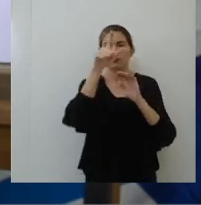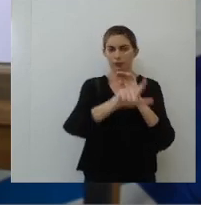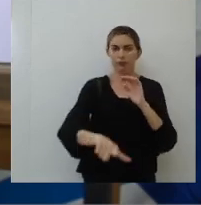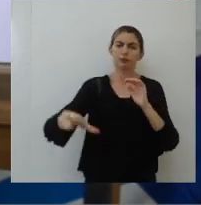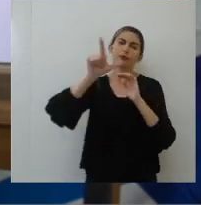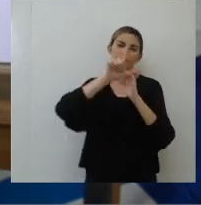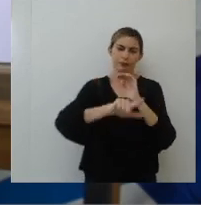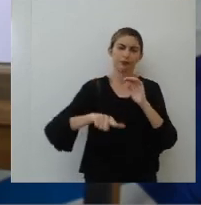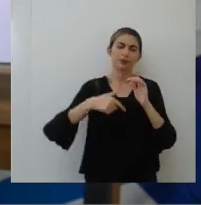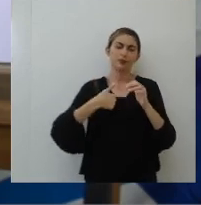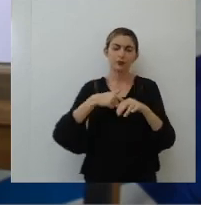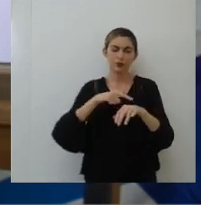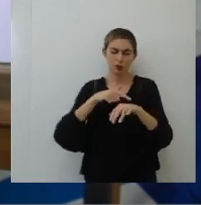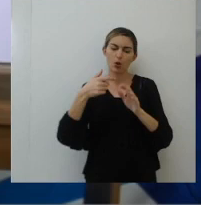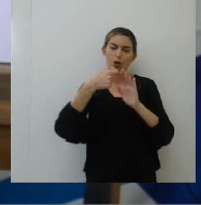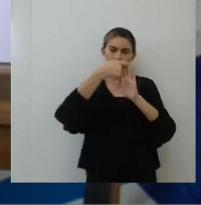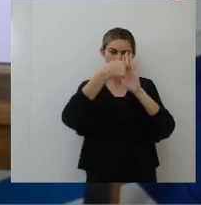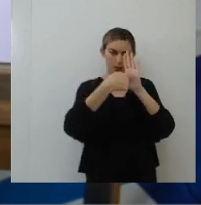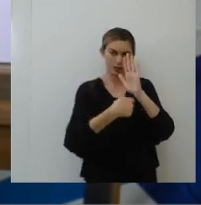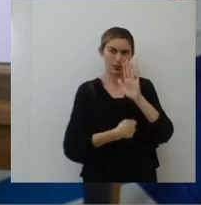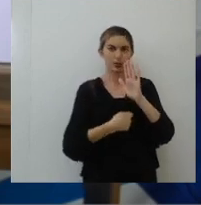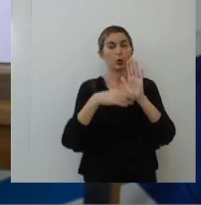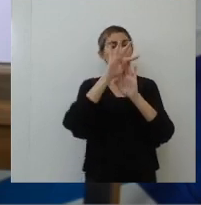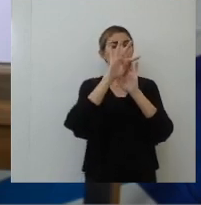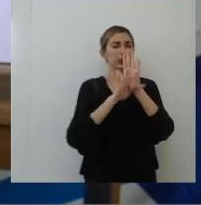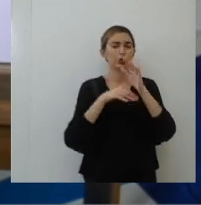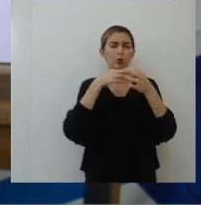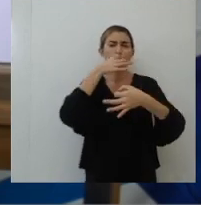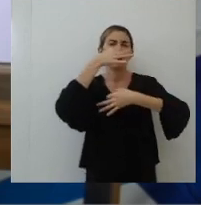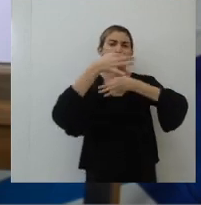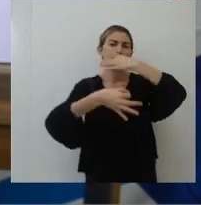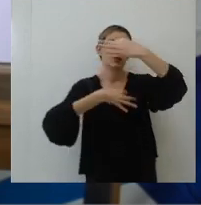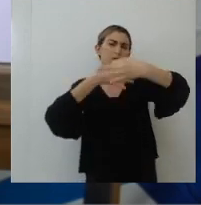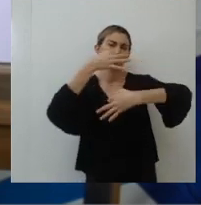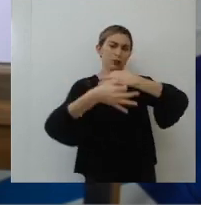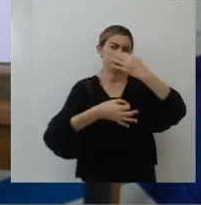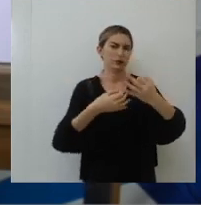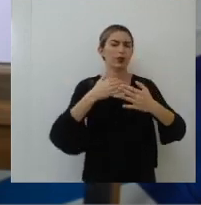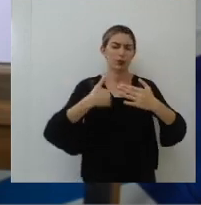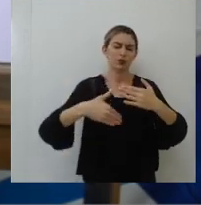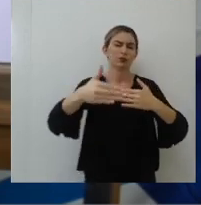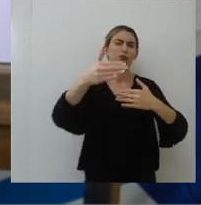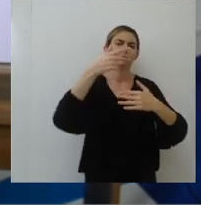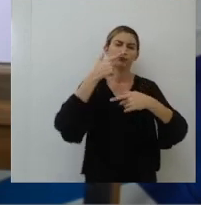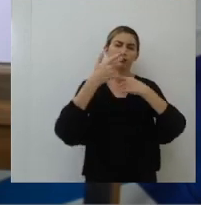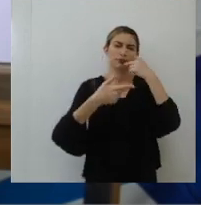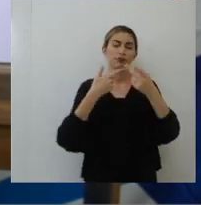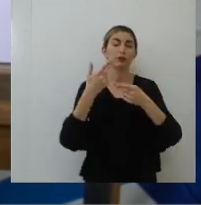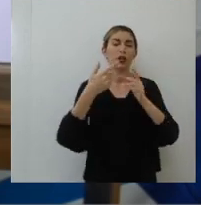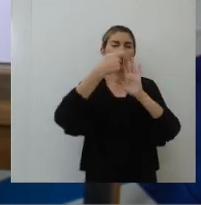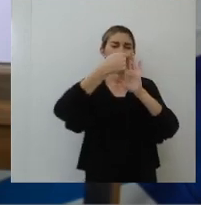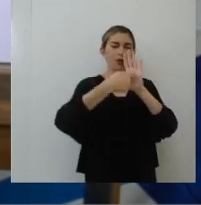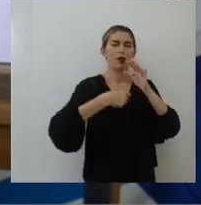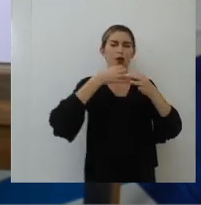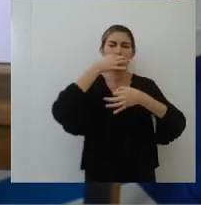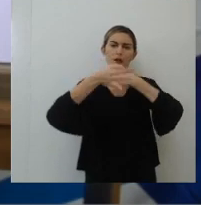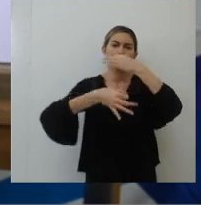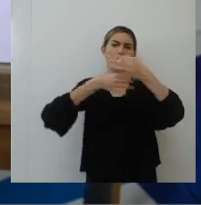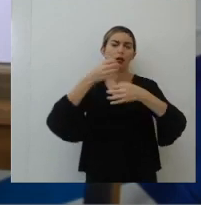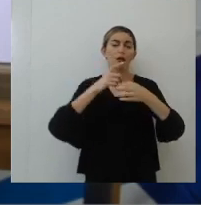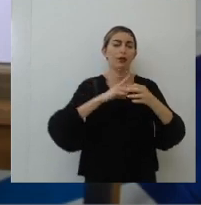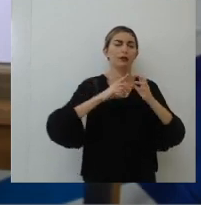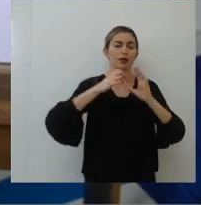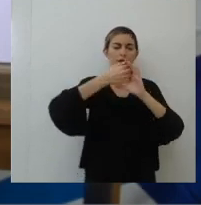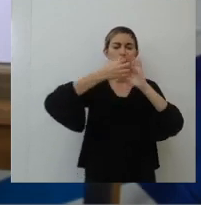sabe, eu acho que na hora da redação, a redação é um texto argumentativo, né? A gente vai falar disso mais à frente. E a argumentação, ela tem